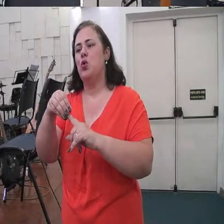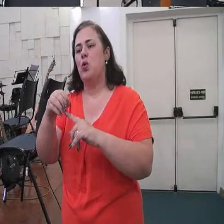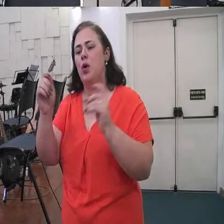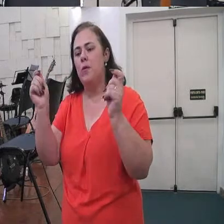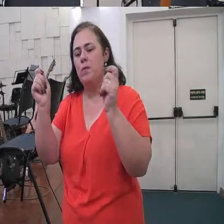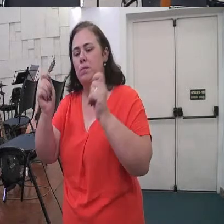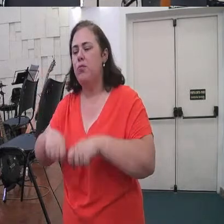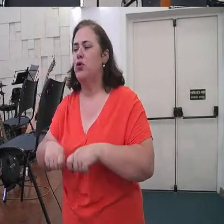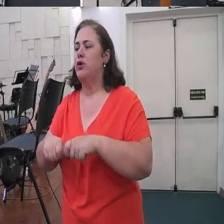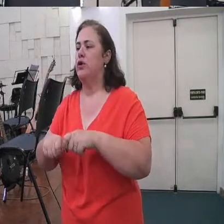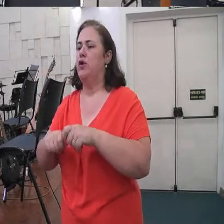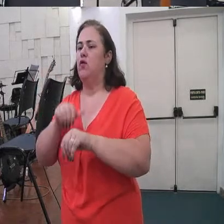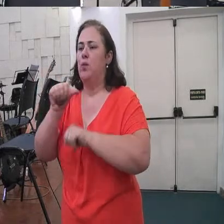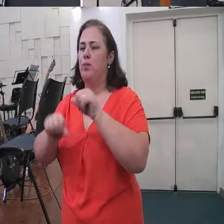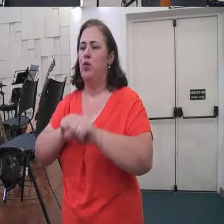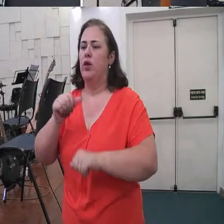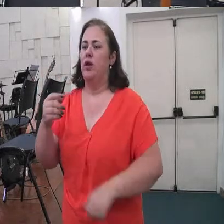tem?